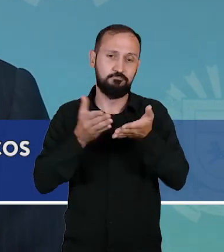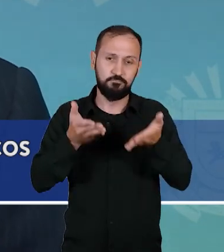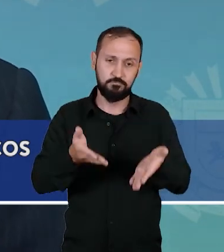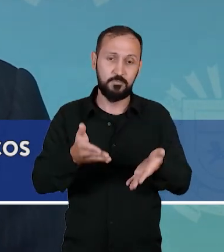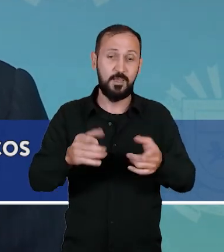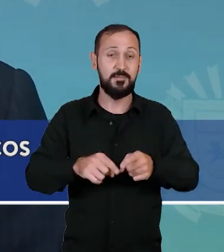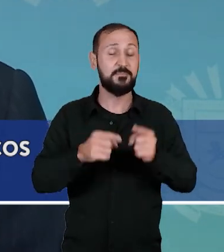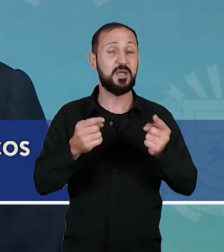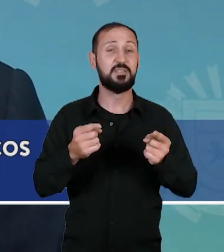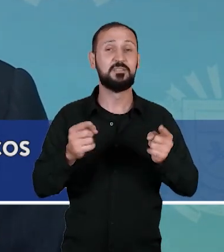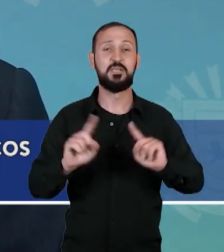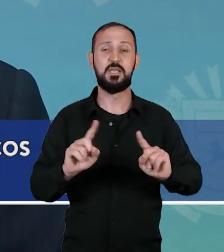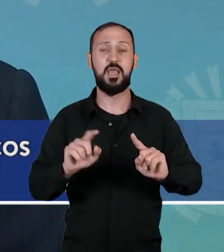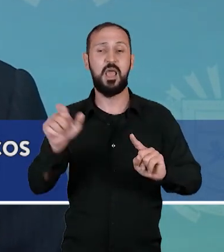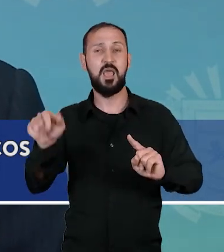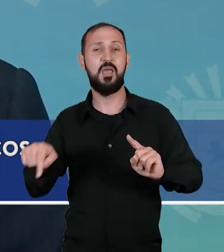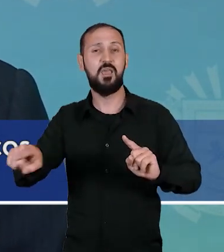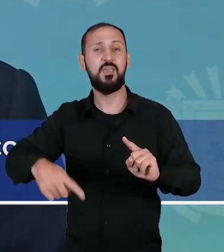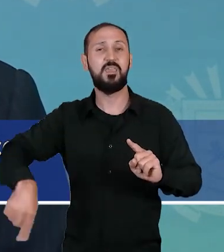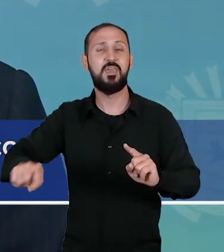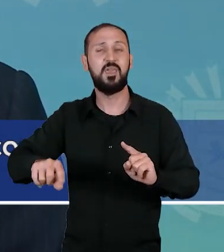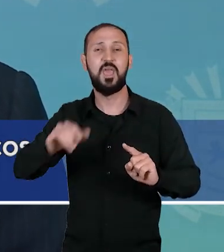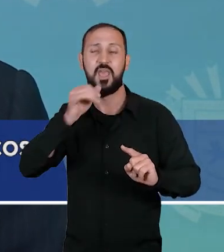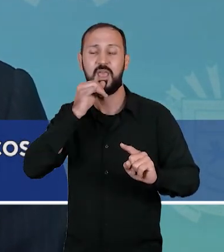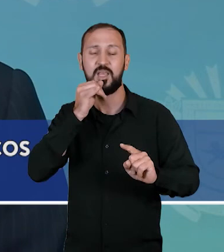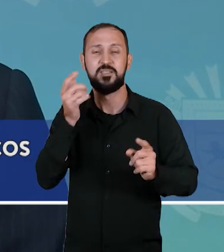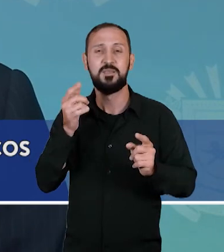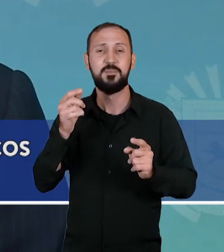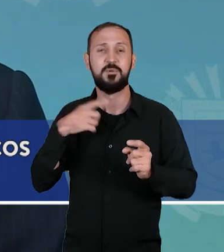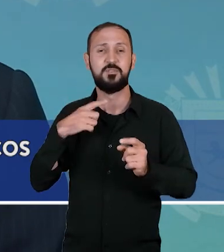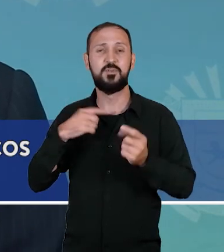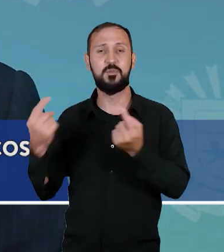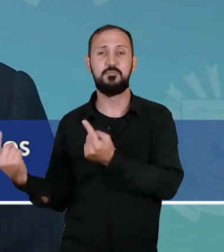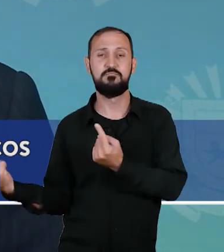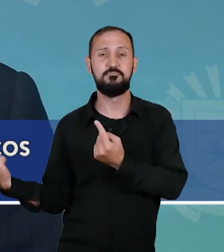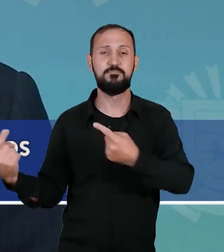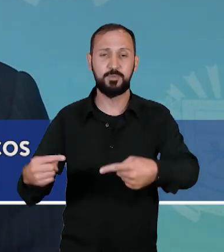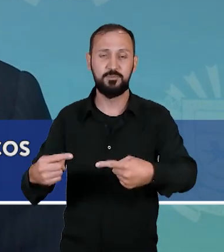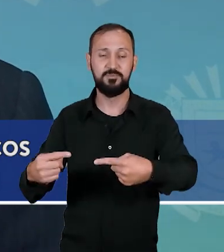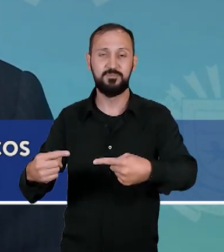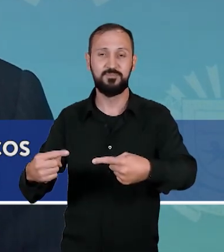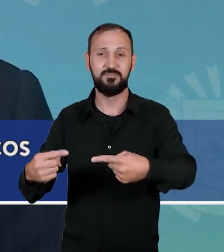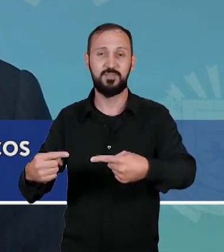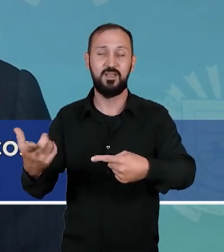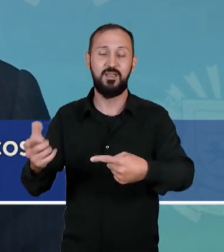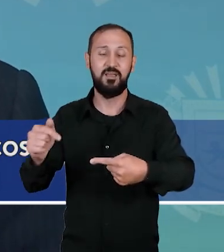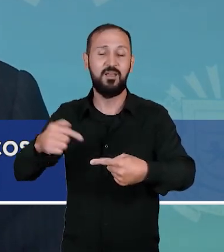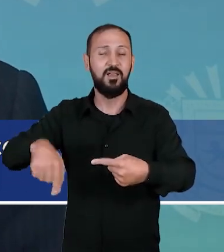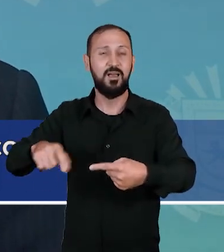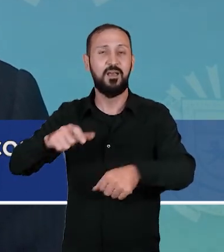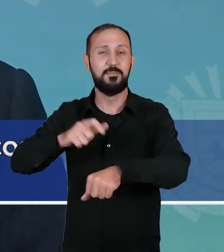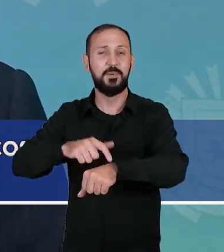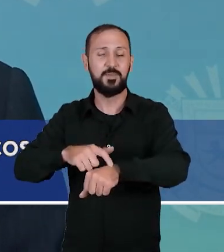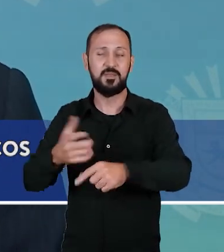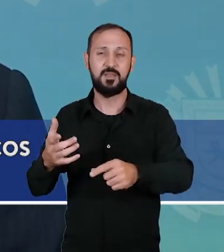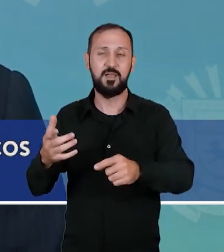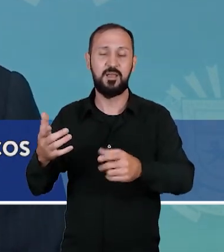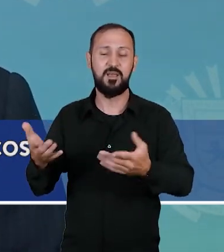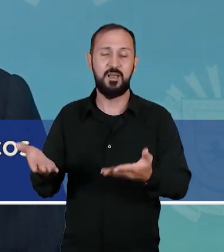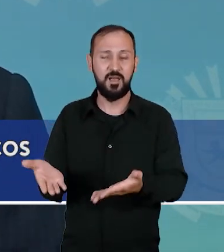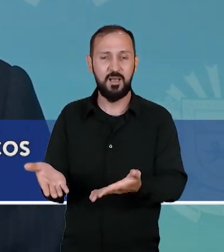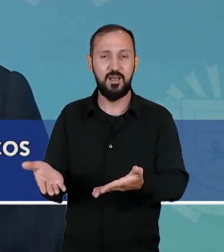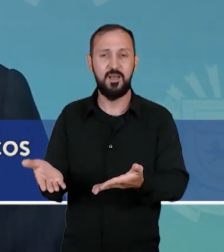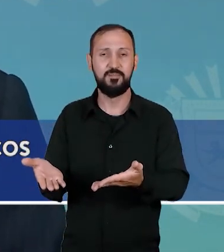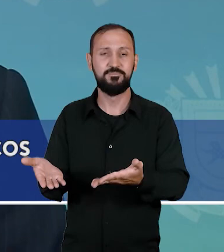homenageadas, mas não aquelas pessoas que se posicionam de forma